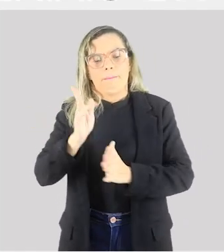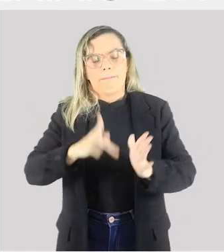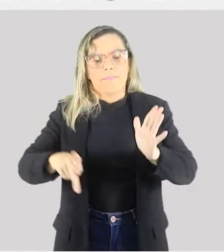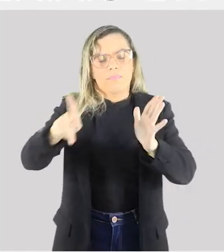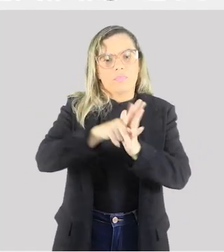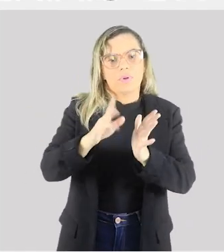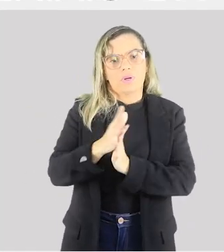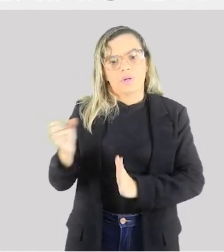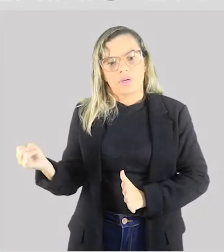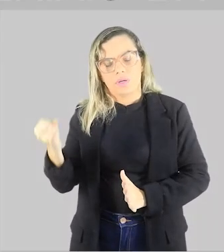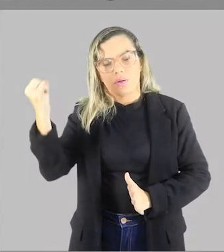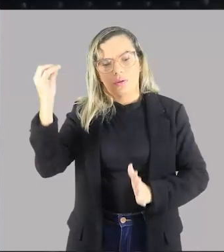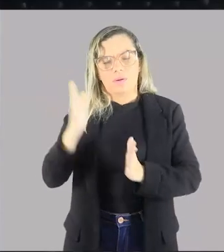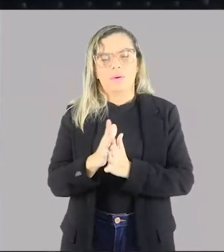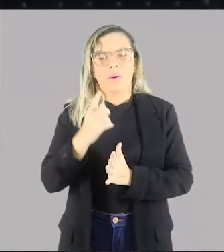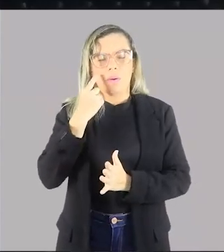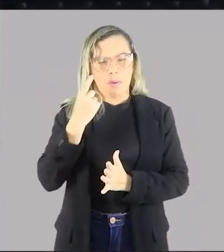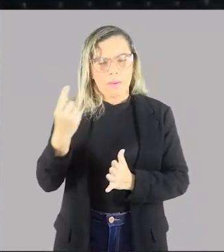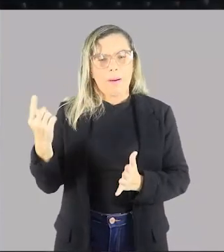é importante que a gente observe, se a gente